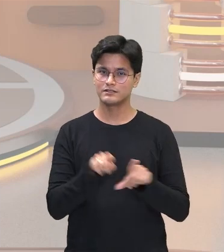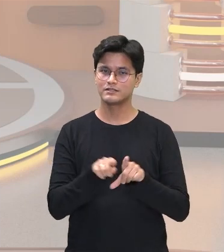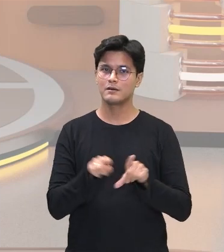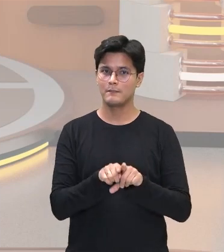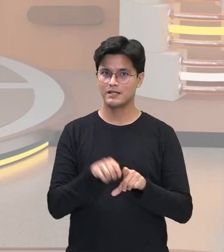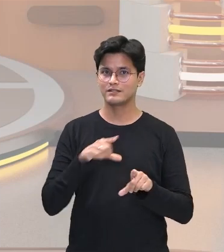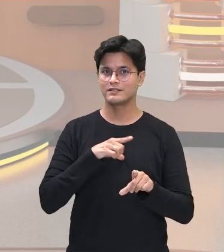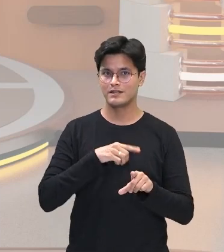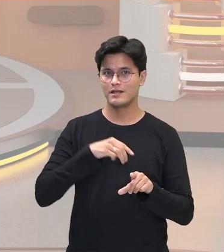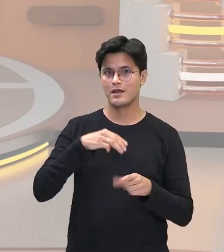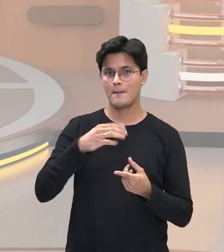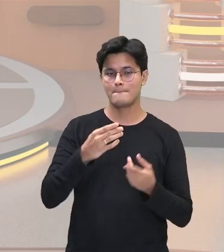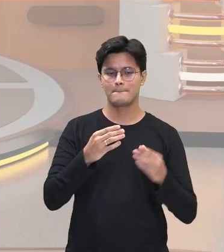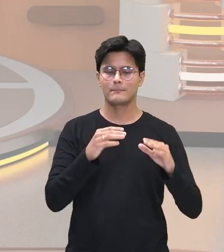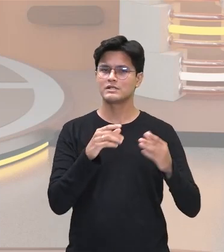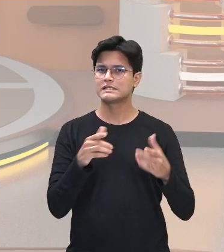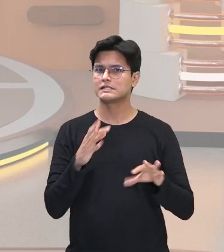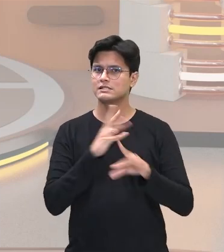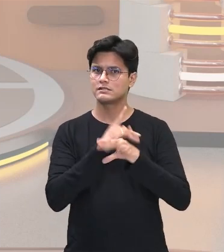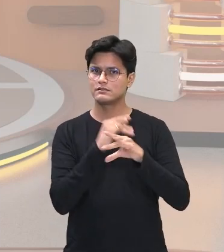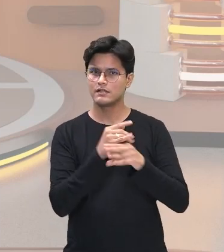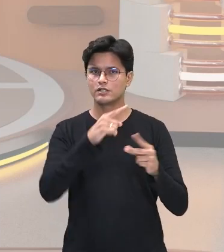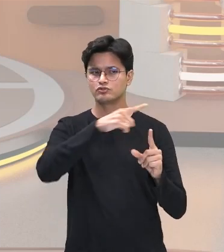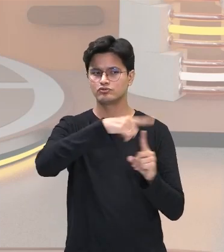metrópoles, né? Essas metrópoles, elas